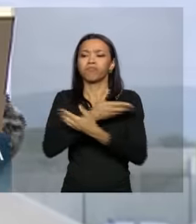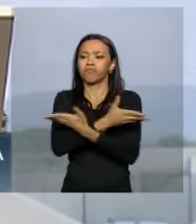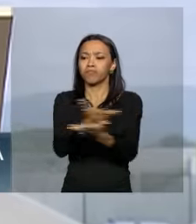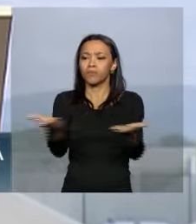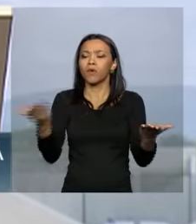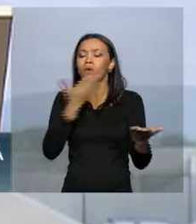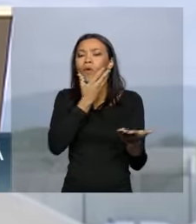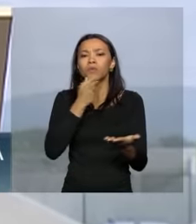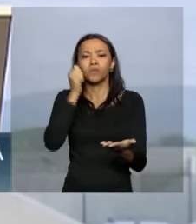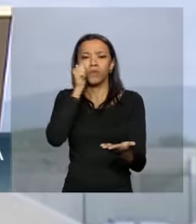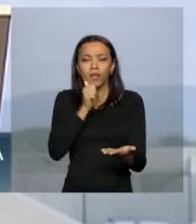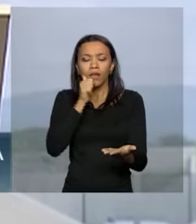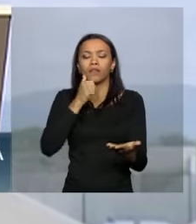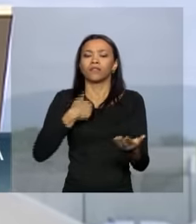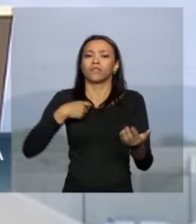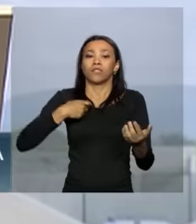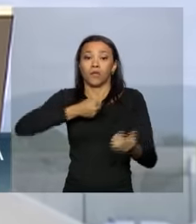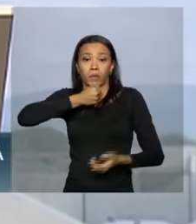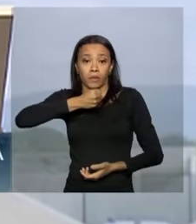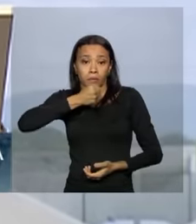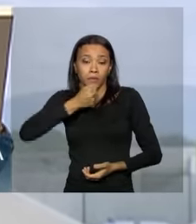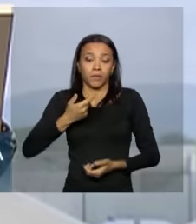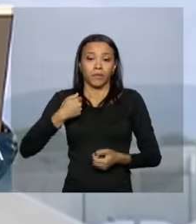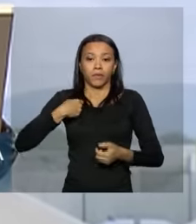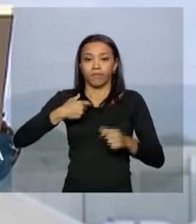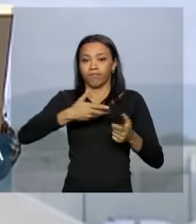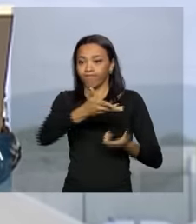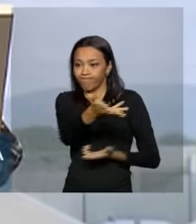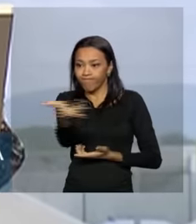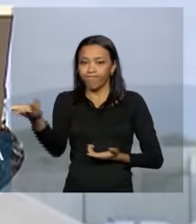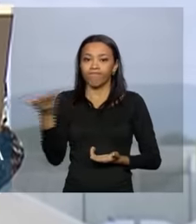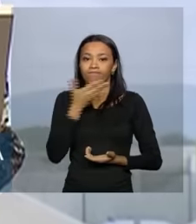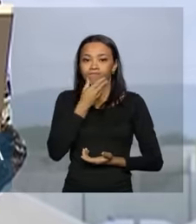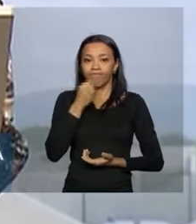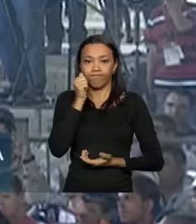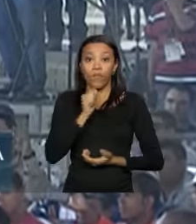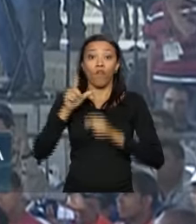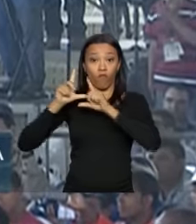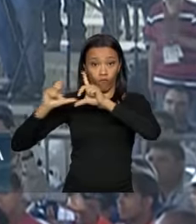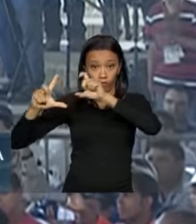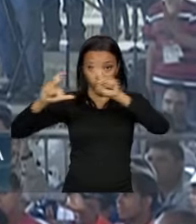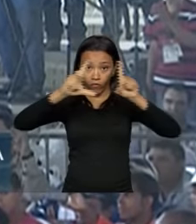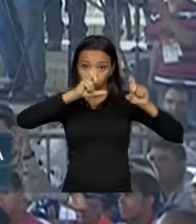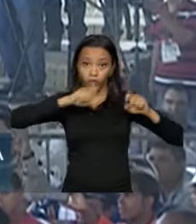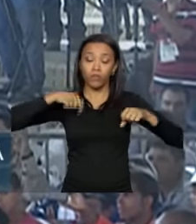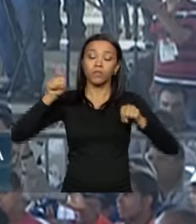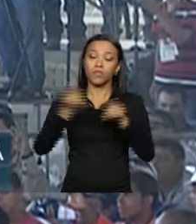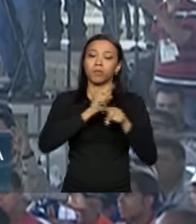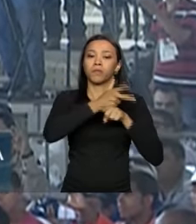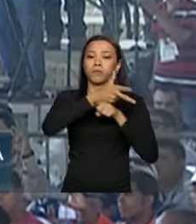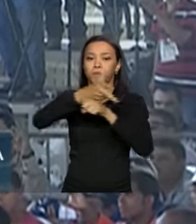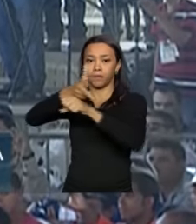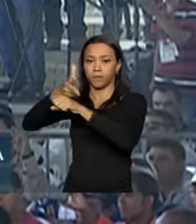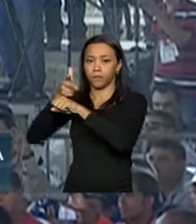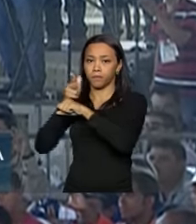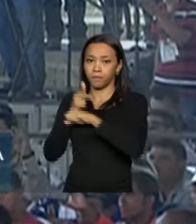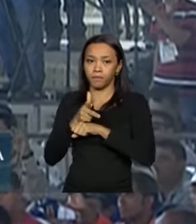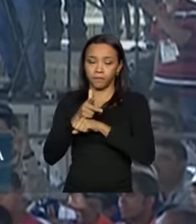senhores jornalistas, os senhores e as senhoras fotógrafos e cinegrafistas.